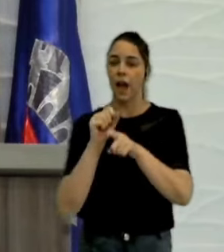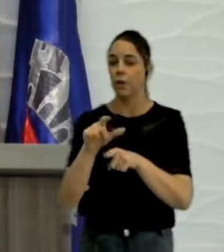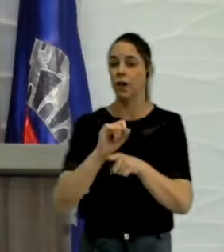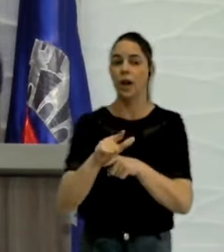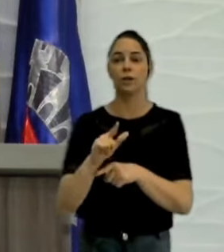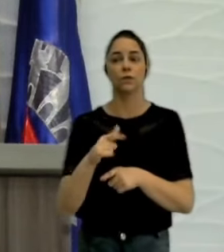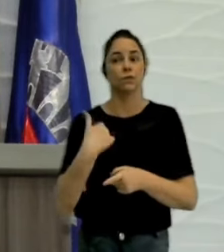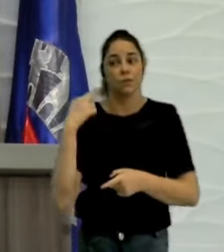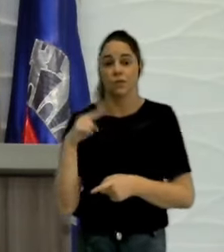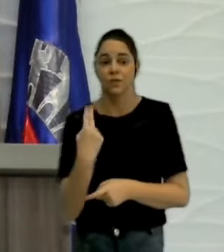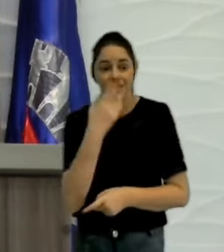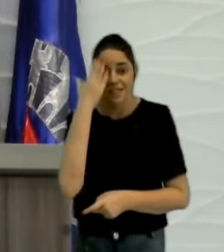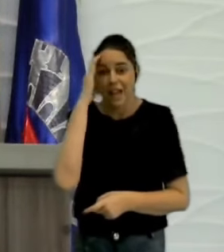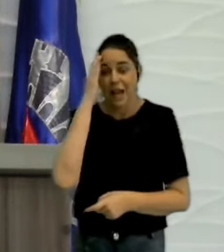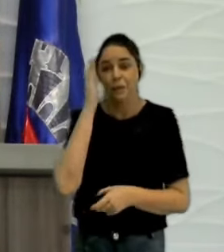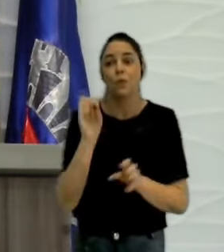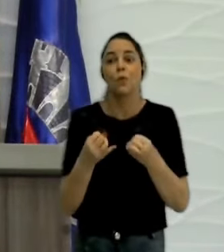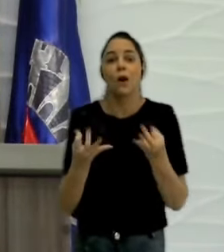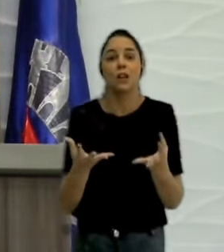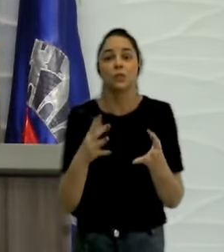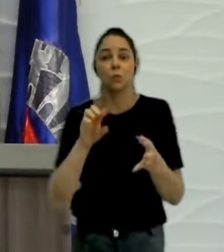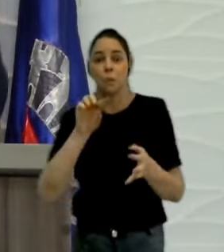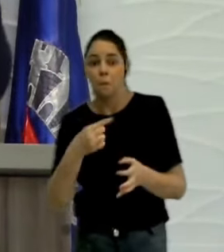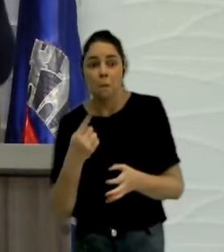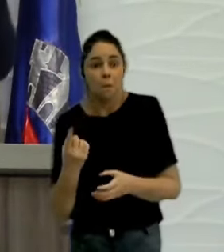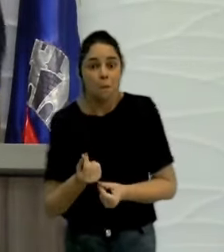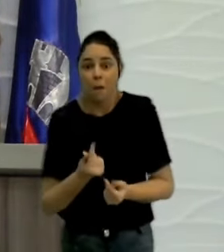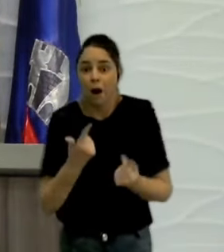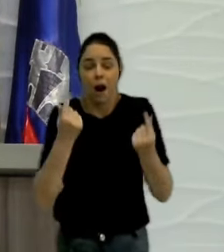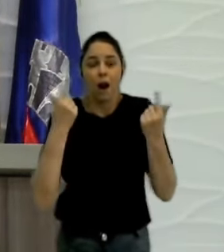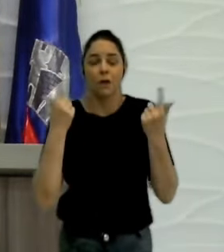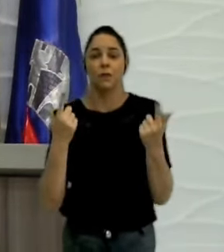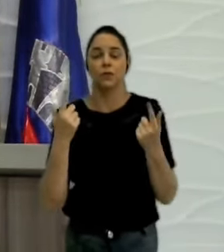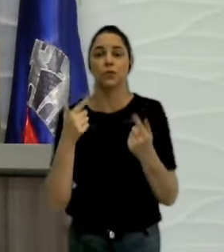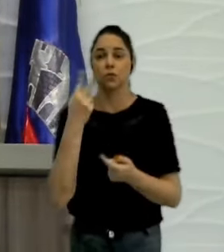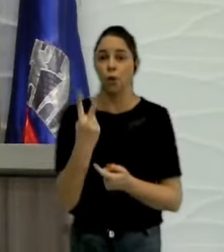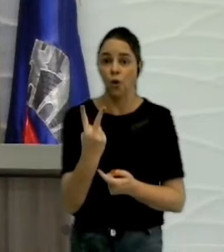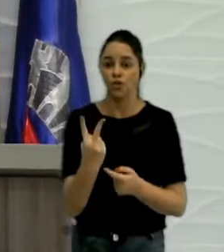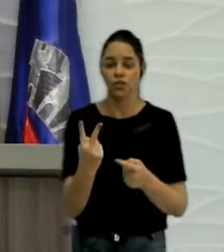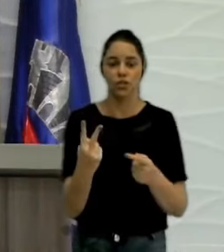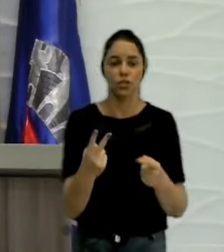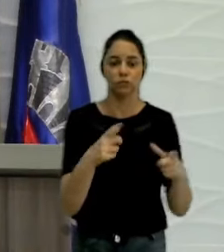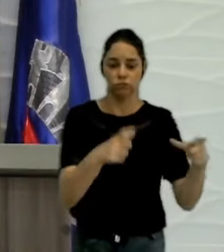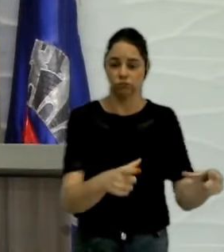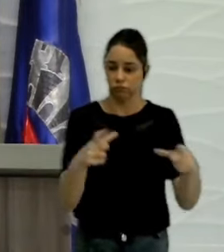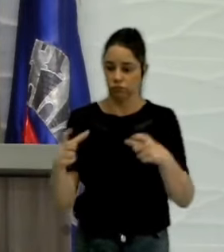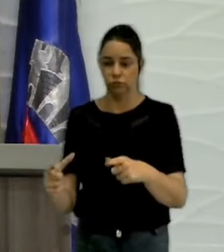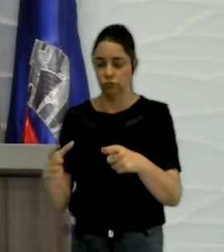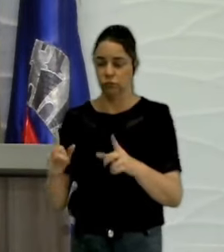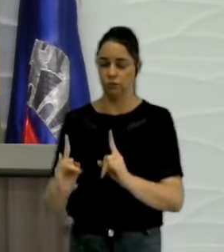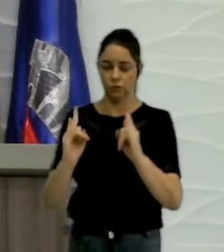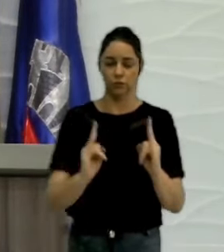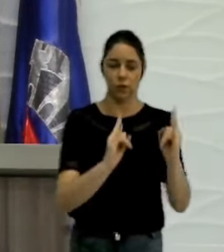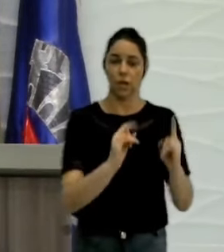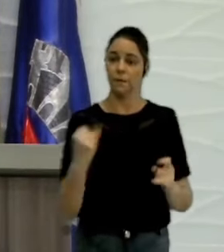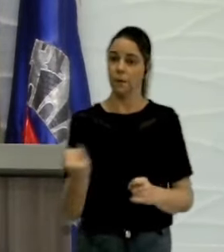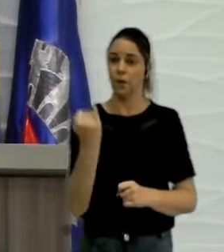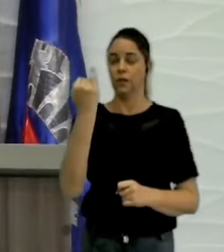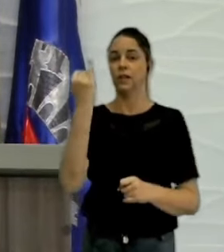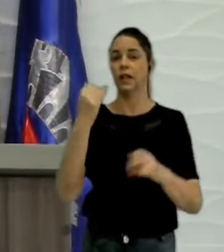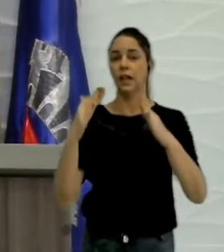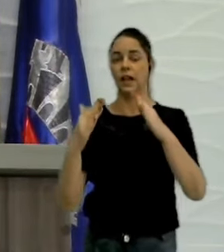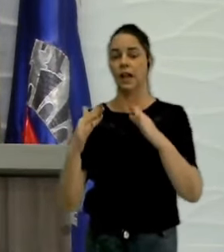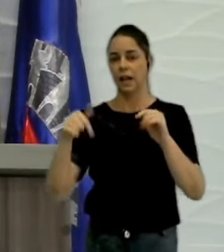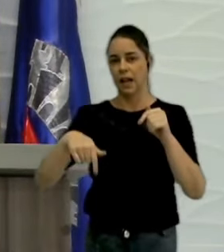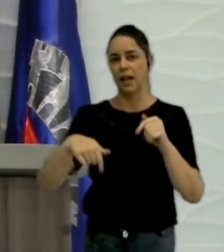valor, deve ser aluguel milionário. É dois órgãos do Estado, importantes no município, dentro dessa